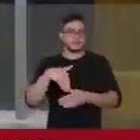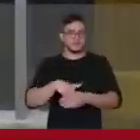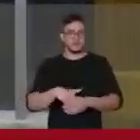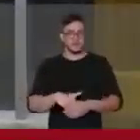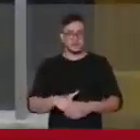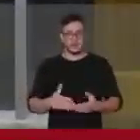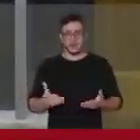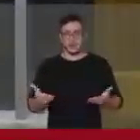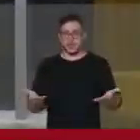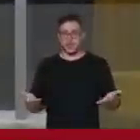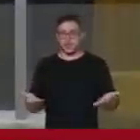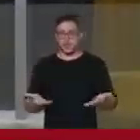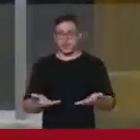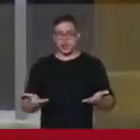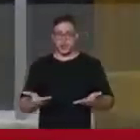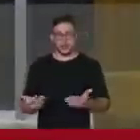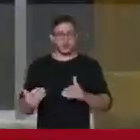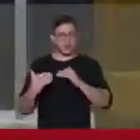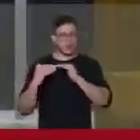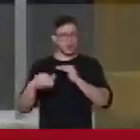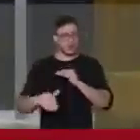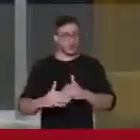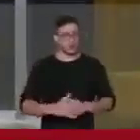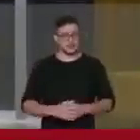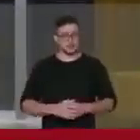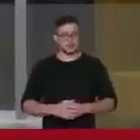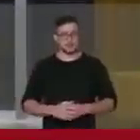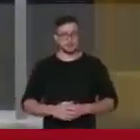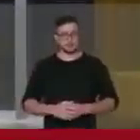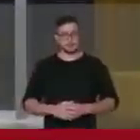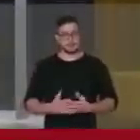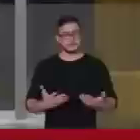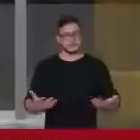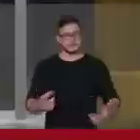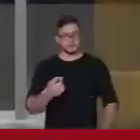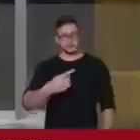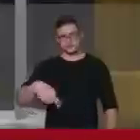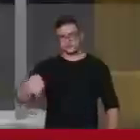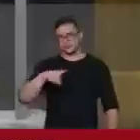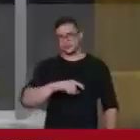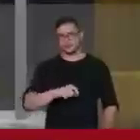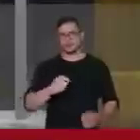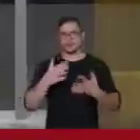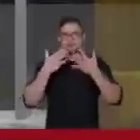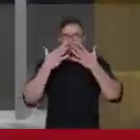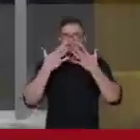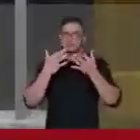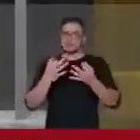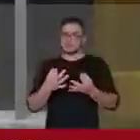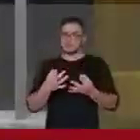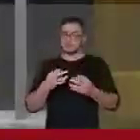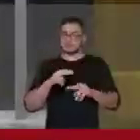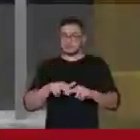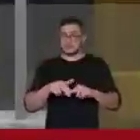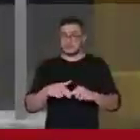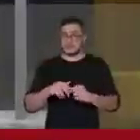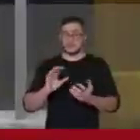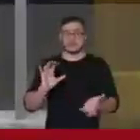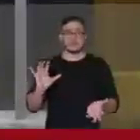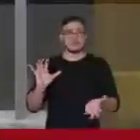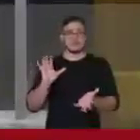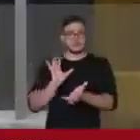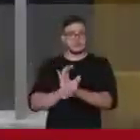matar a fome do povo brasileiro fiquem de olho porque essa mesma Ultra direita que faz agora